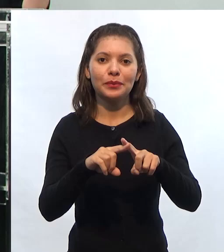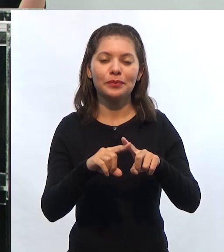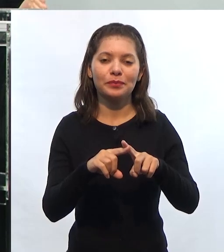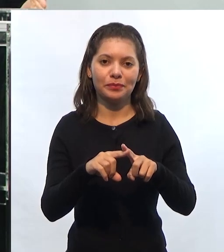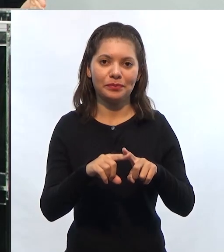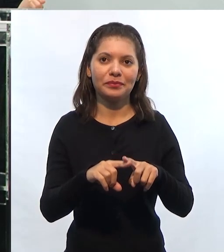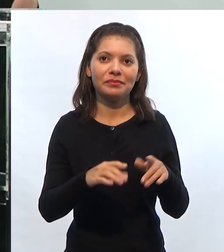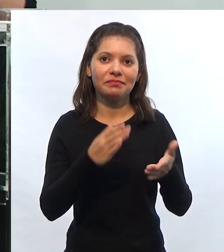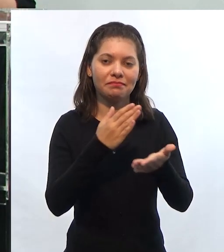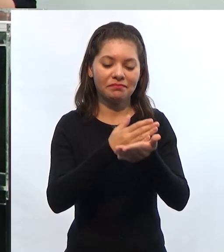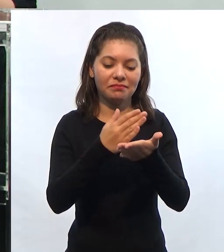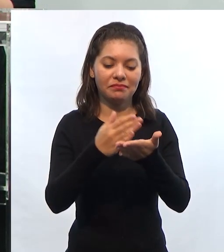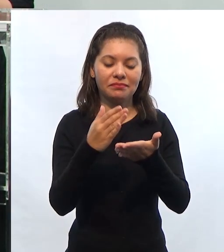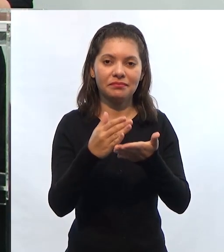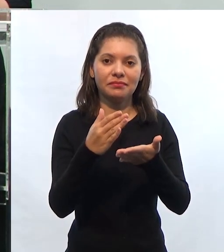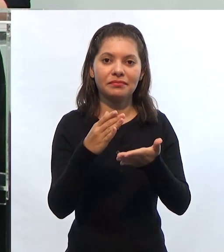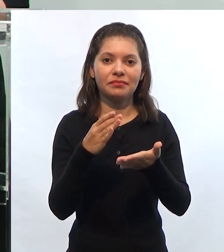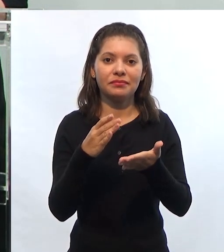segmentação disso, né?